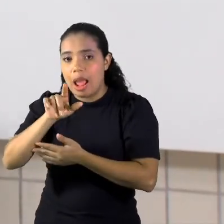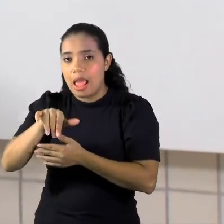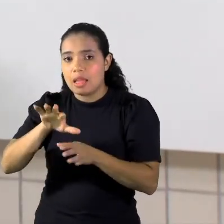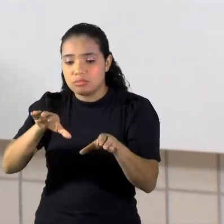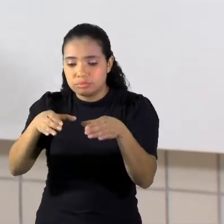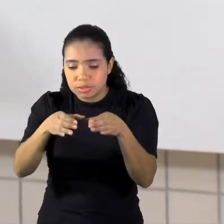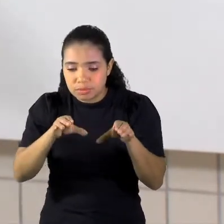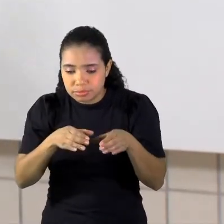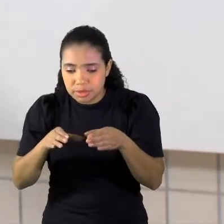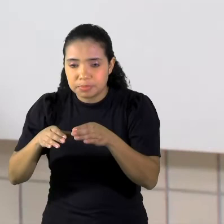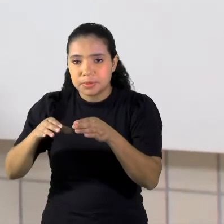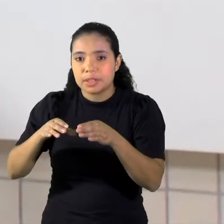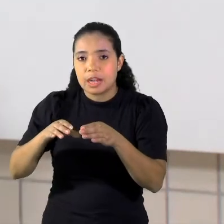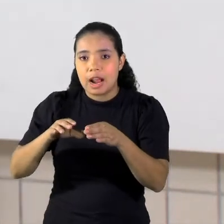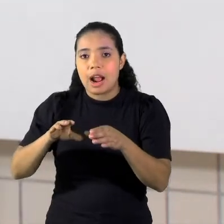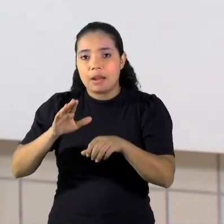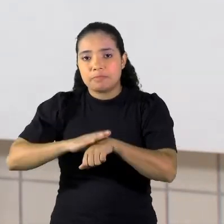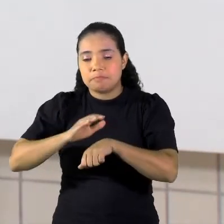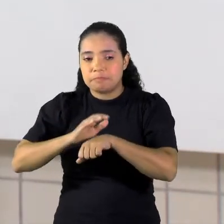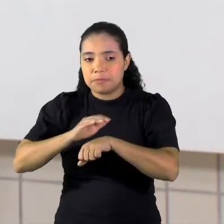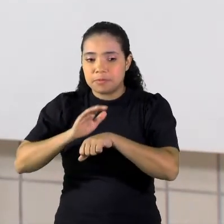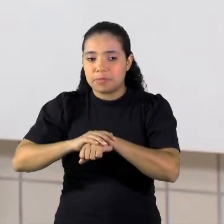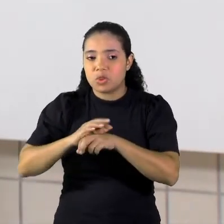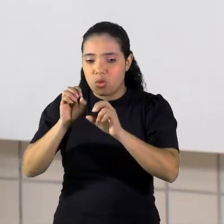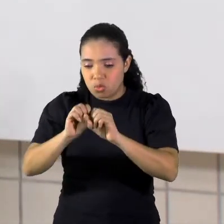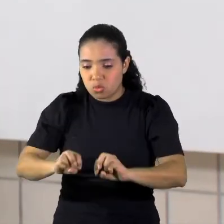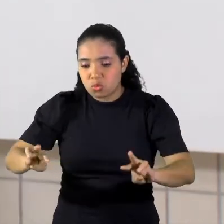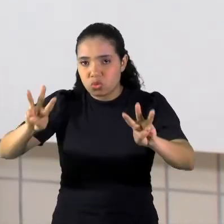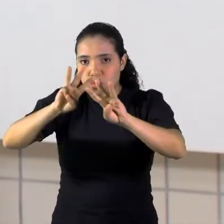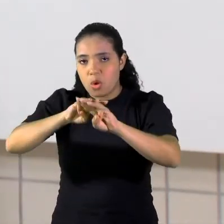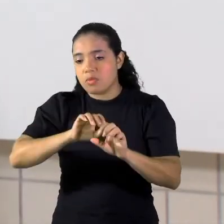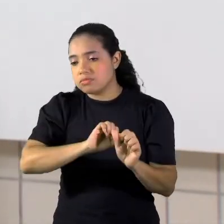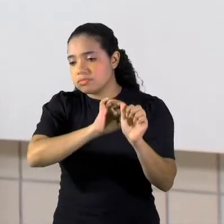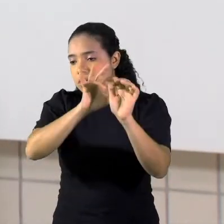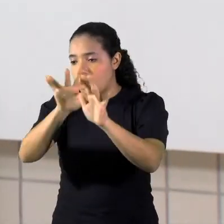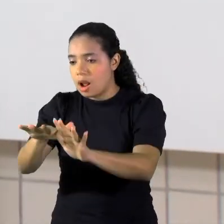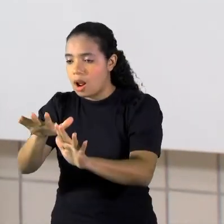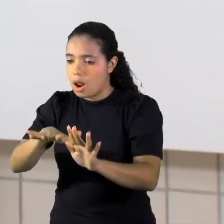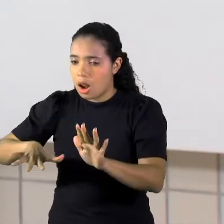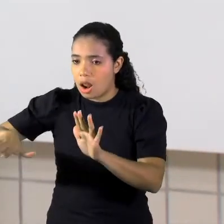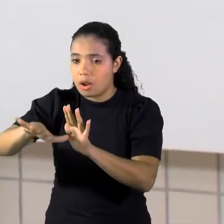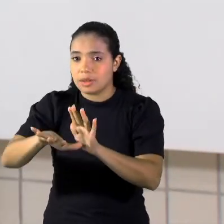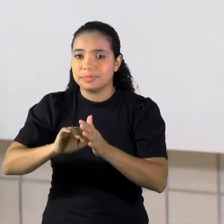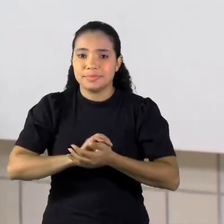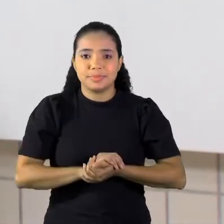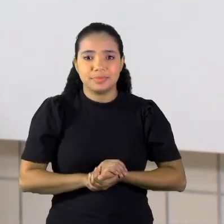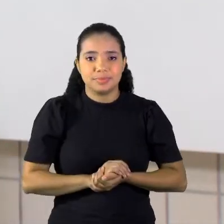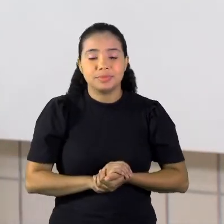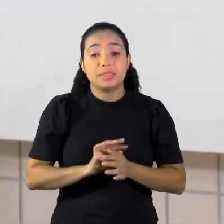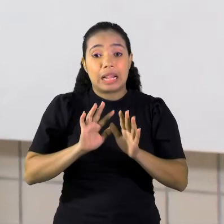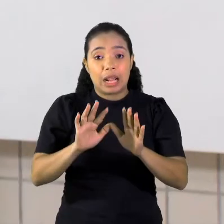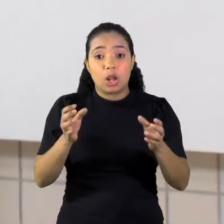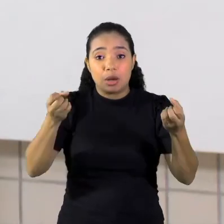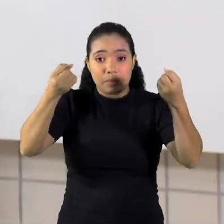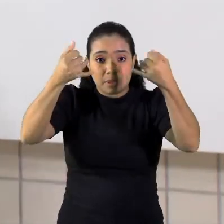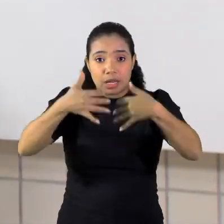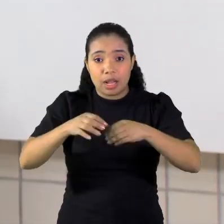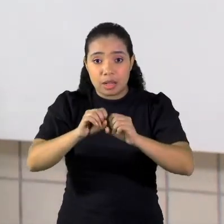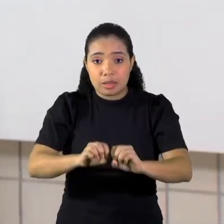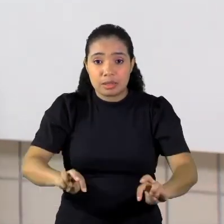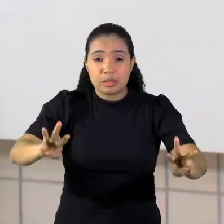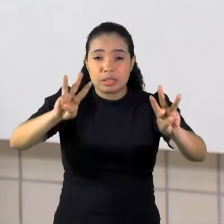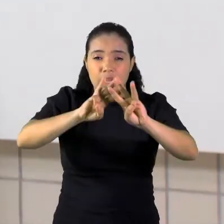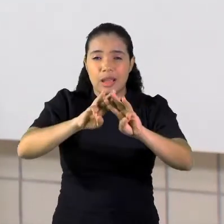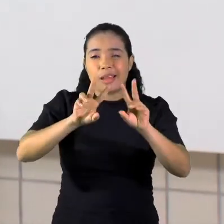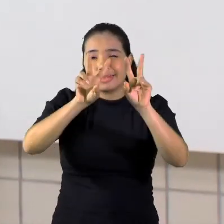da ONU que vão até a região. Turma, para falar da ONU, nós temos